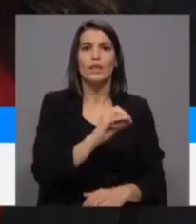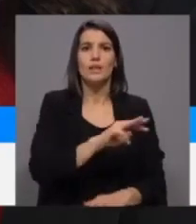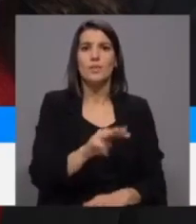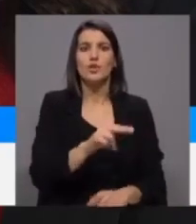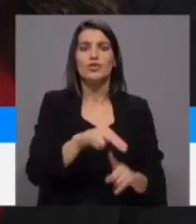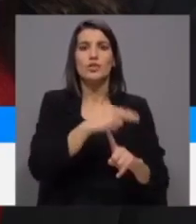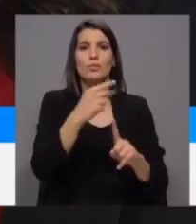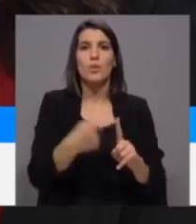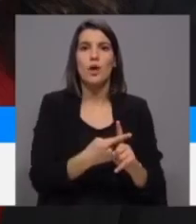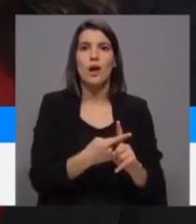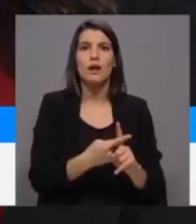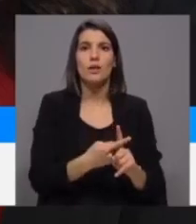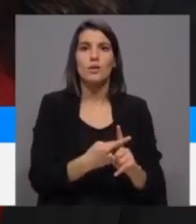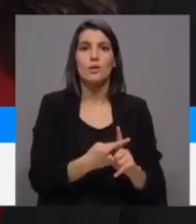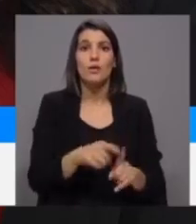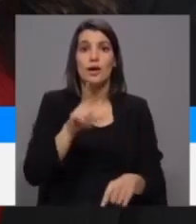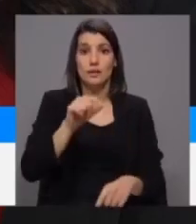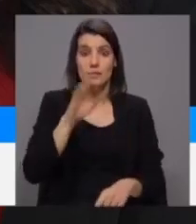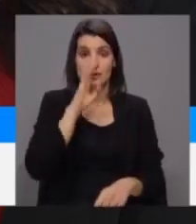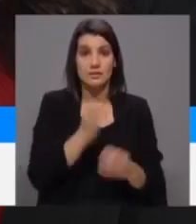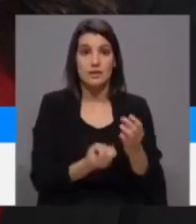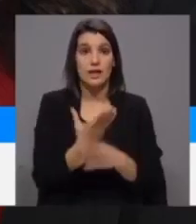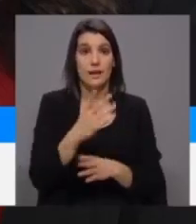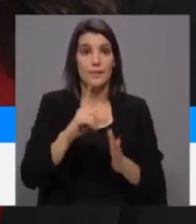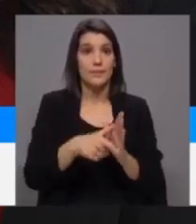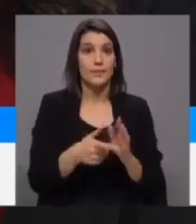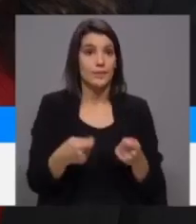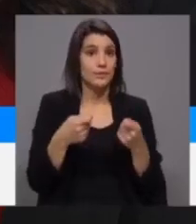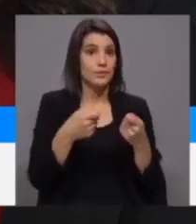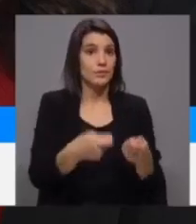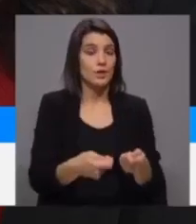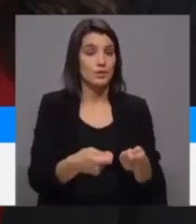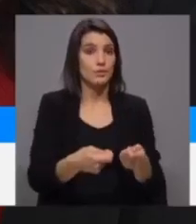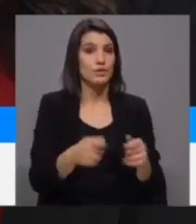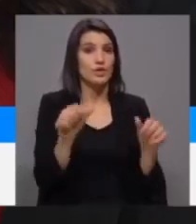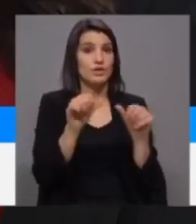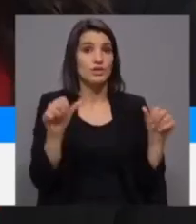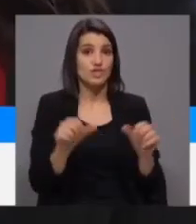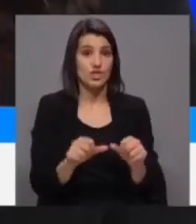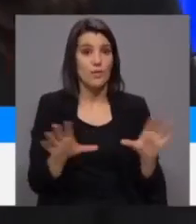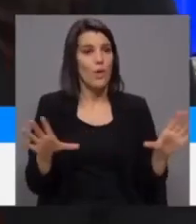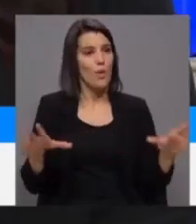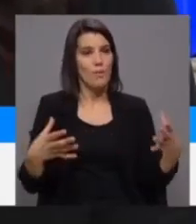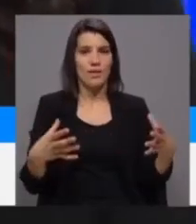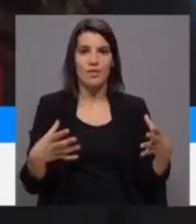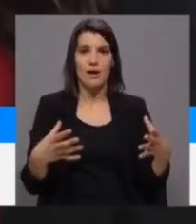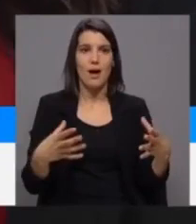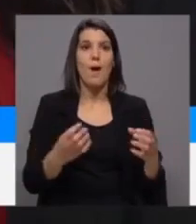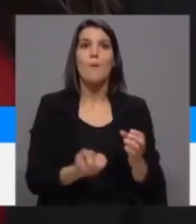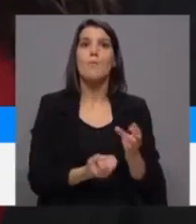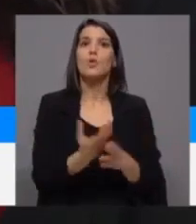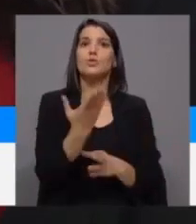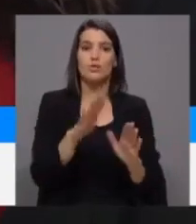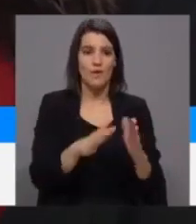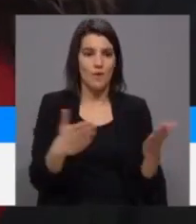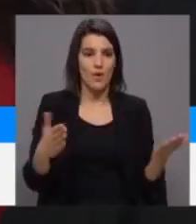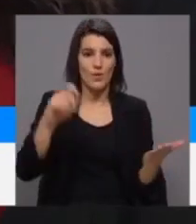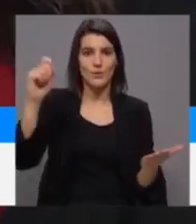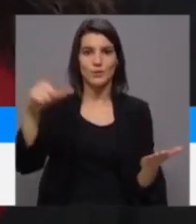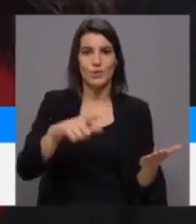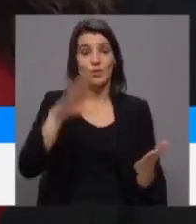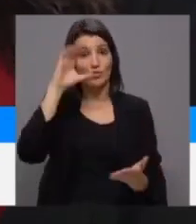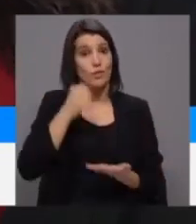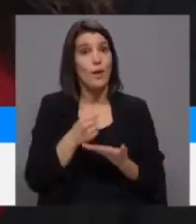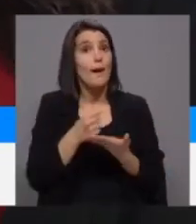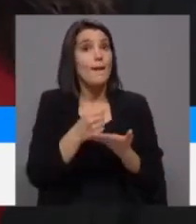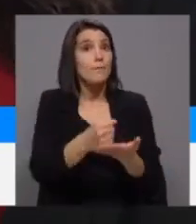ano. Se criarmos também um projeto de investimento para sistemas comunitários de produção fotovoltaica em que o Estado